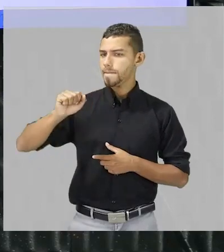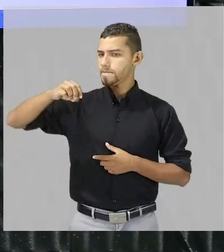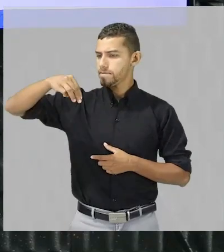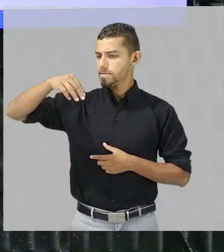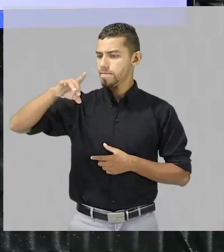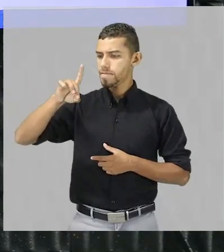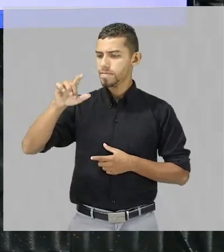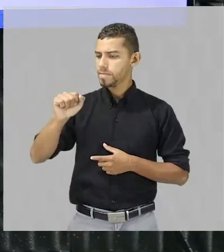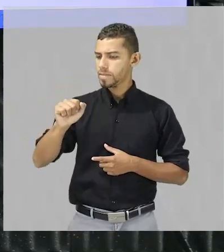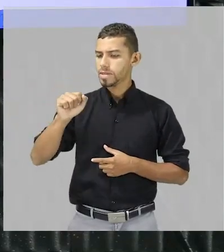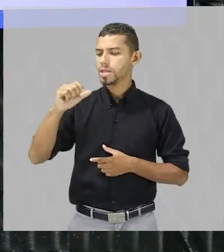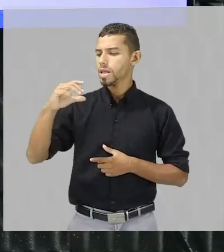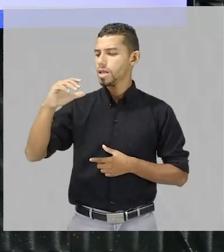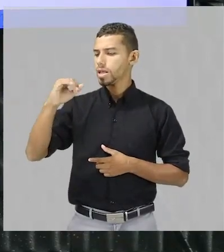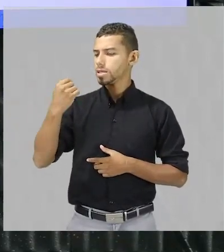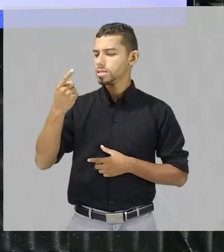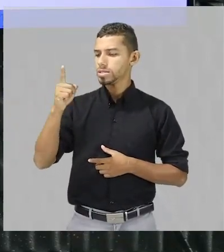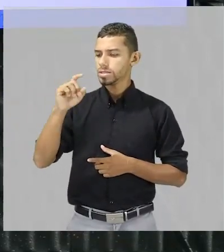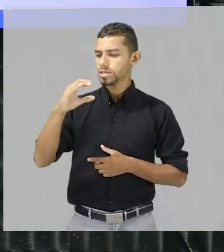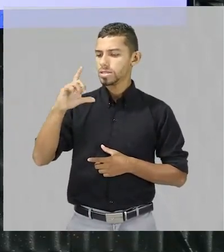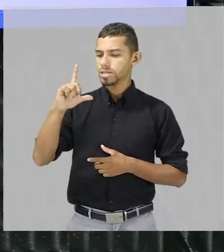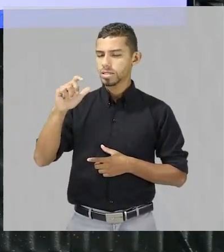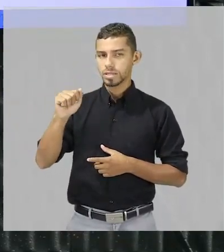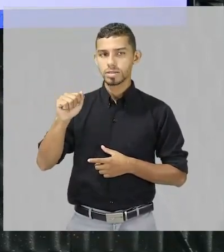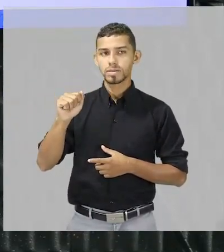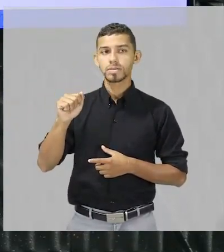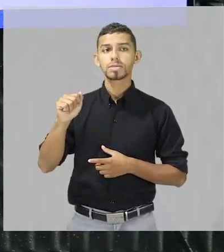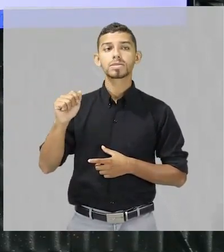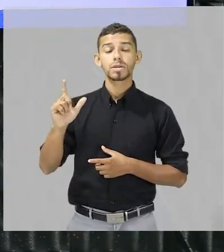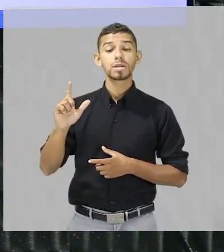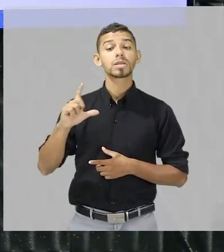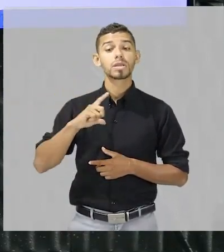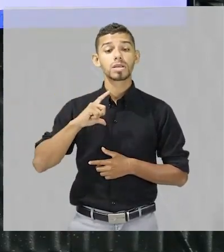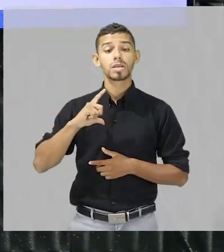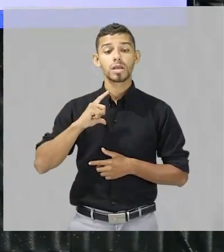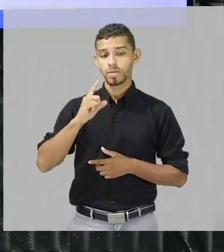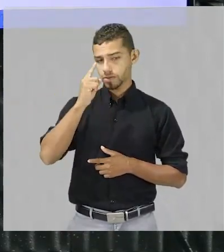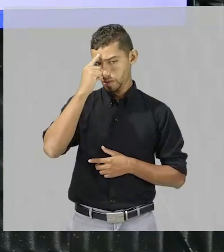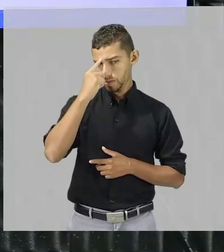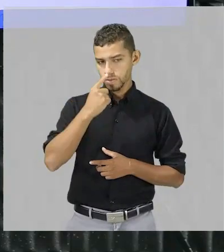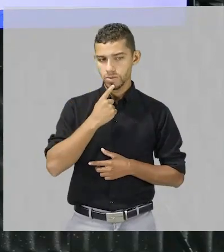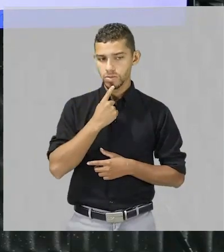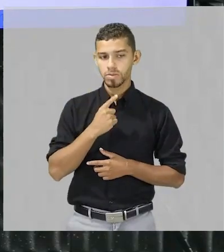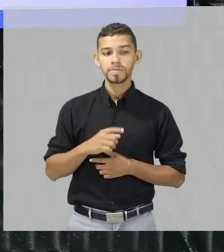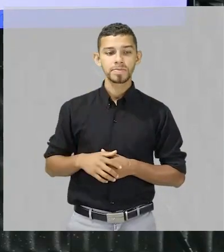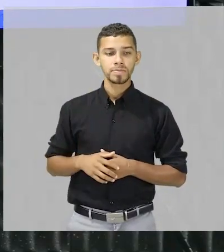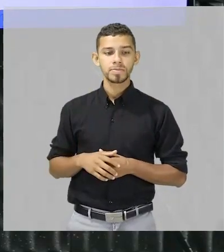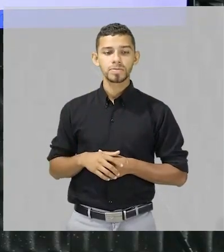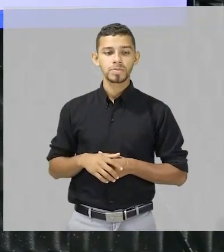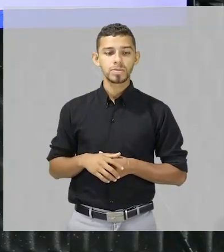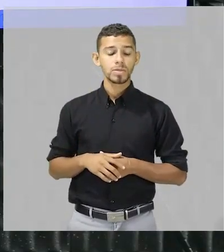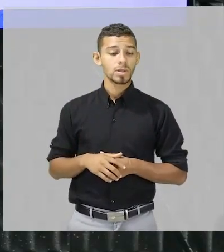amida cíclica, que amida é essa? Está aqui a figura, pentano